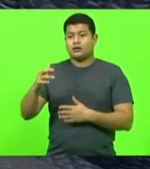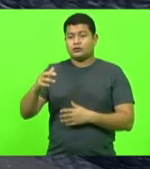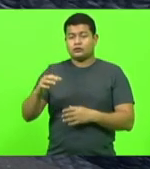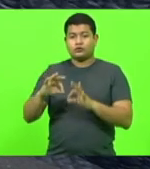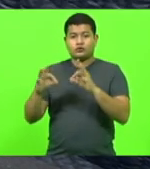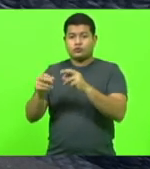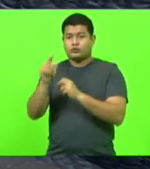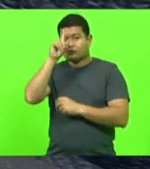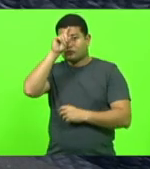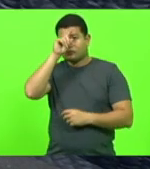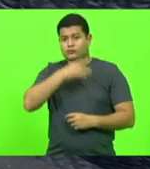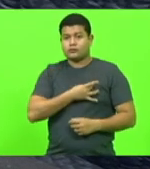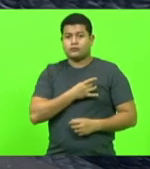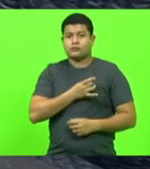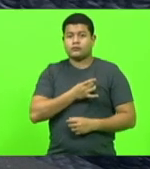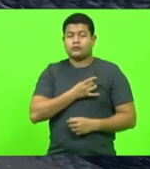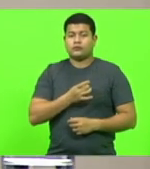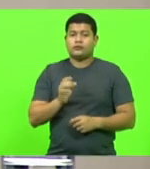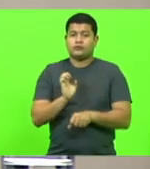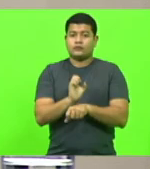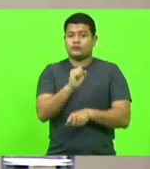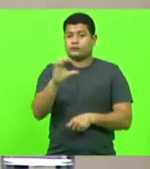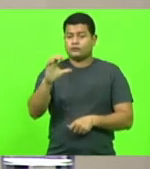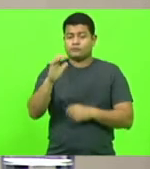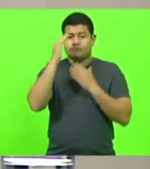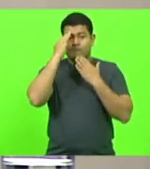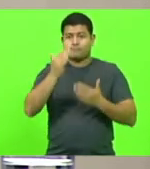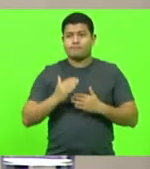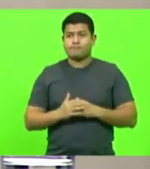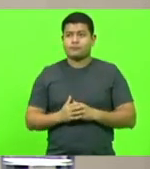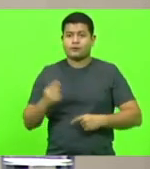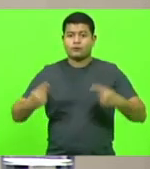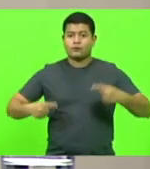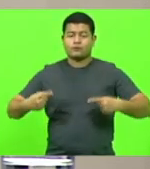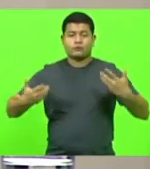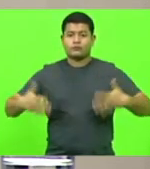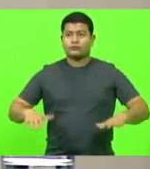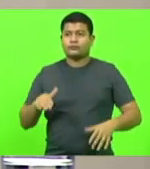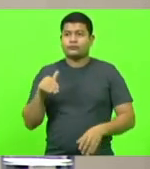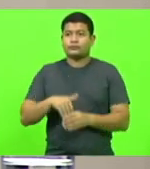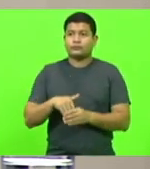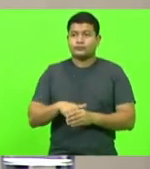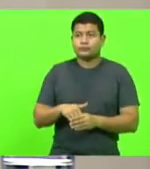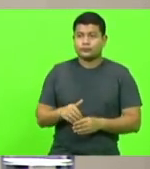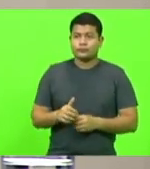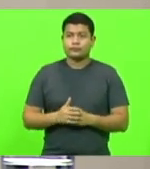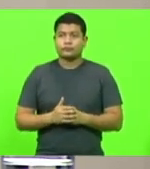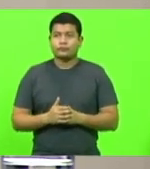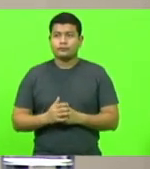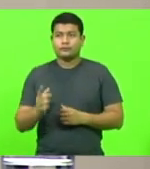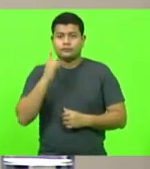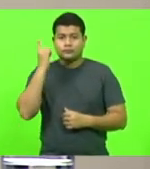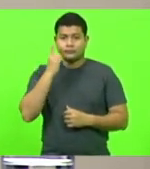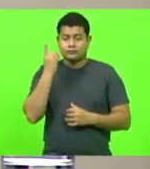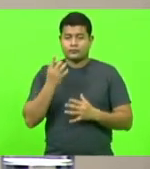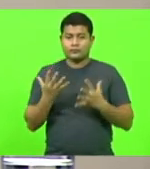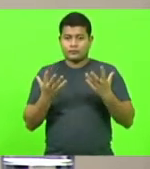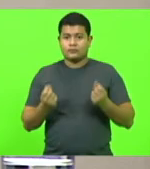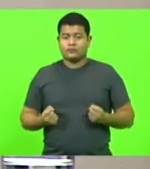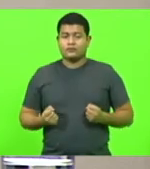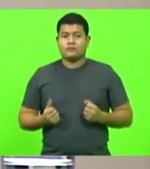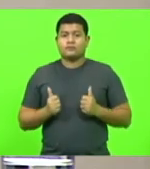de Santa Catarina. Obrigado. Não havendo mais quem queira discutir, em votação, deputados que aprovam, permaneçam como se